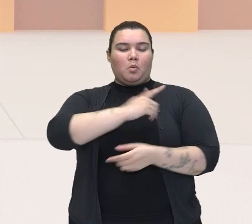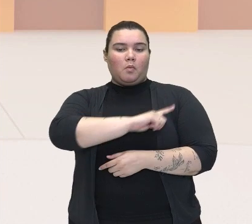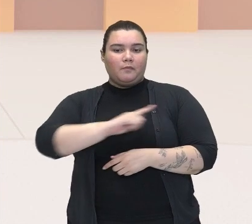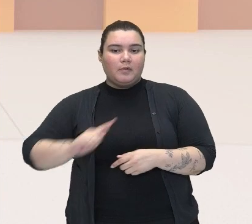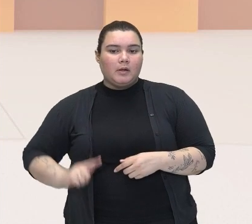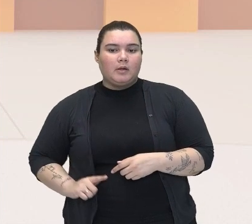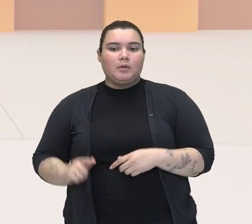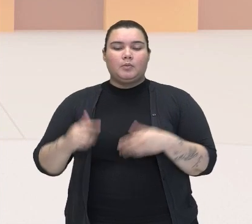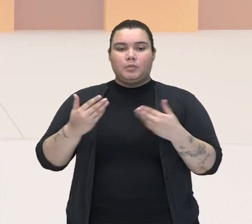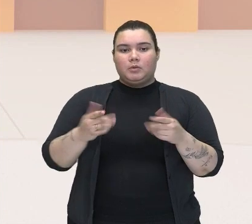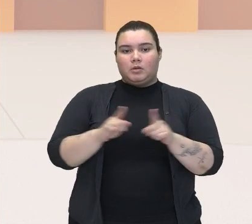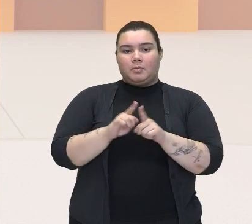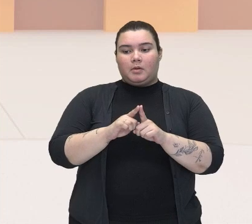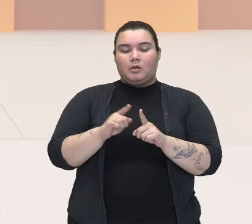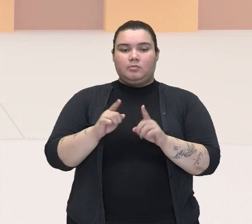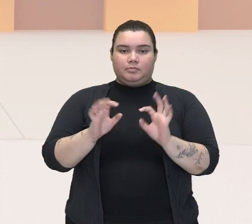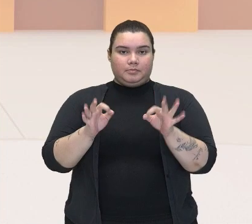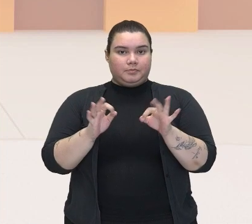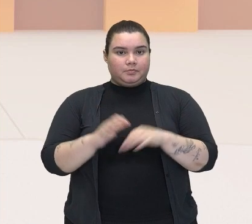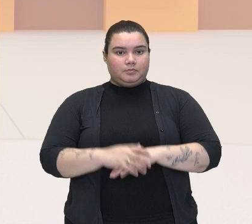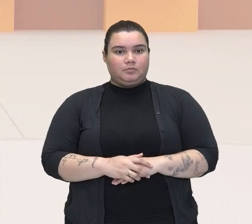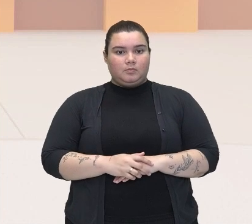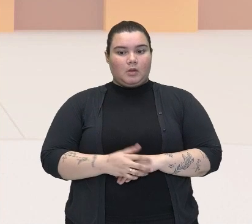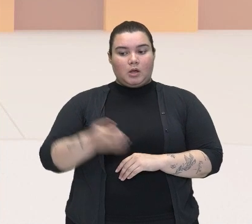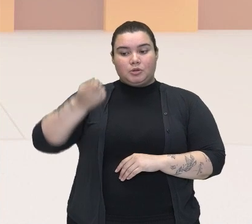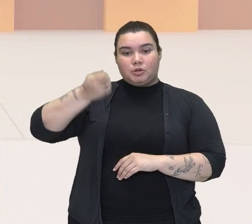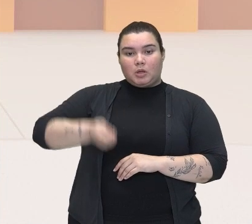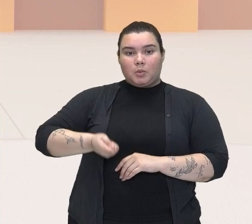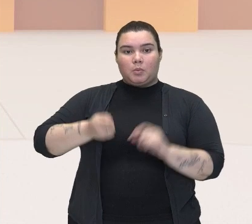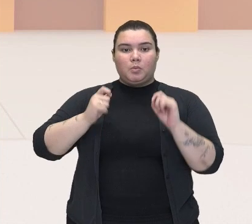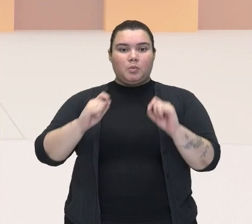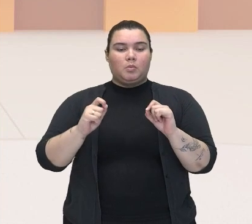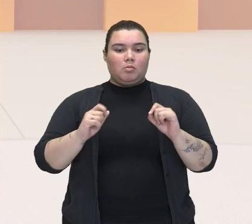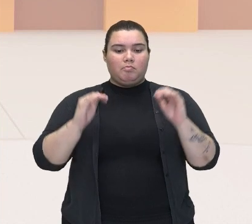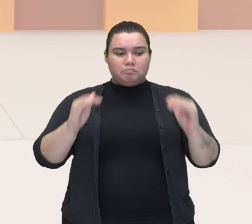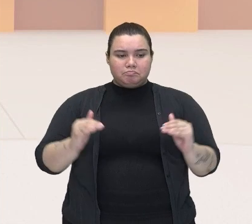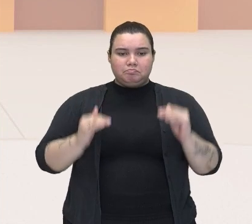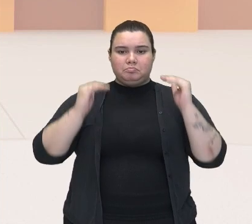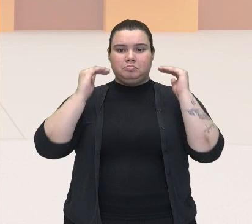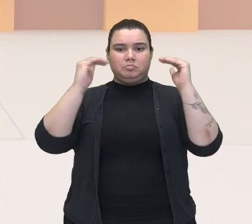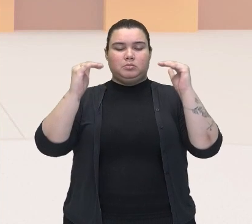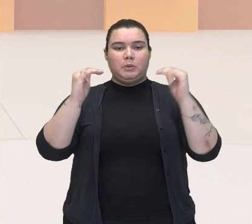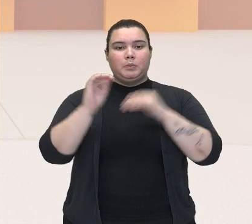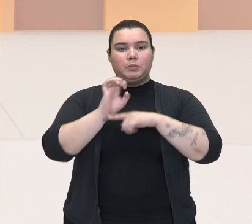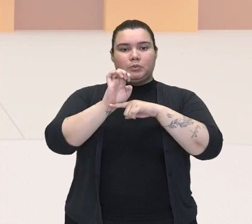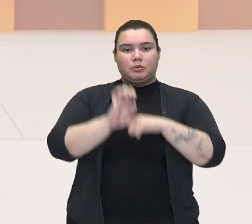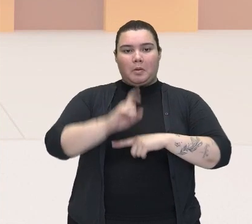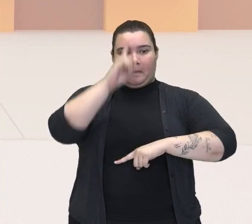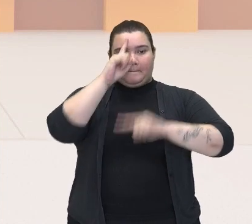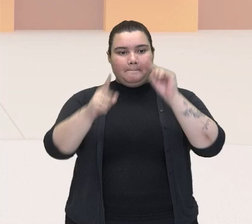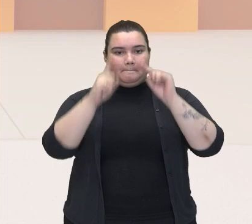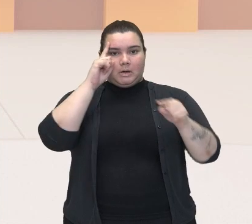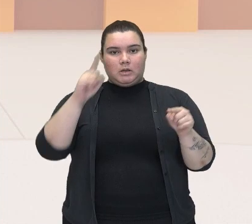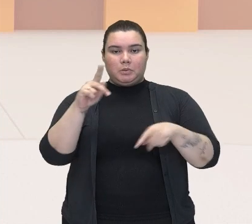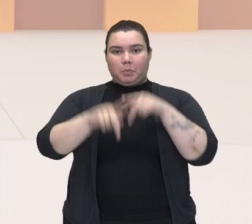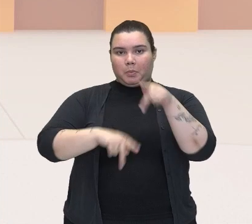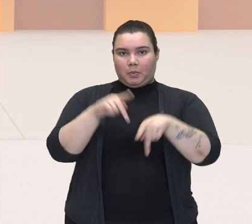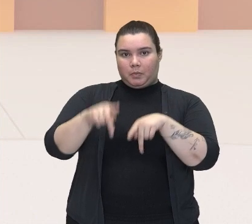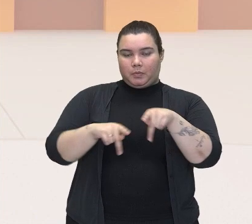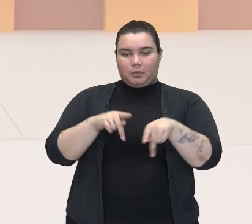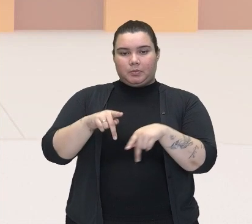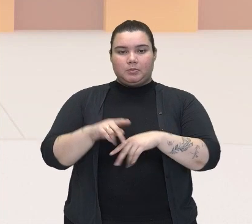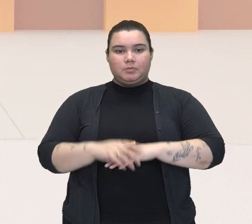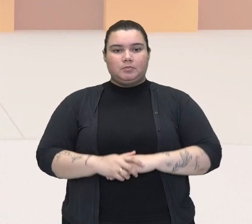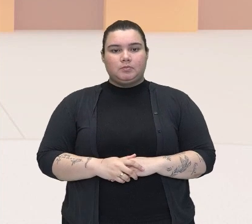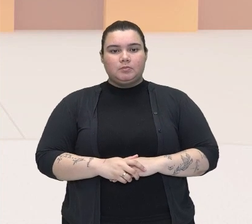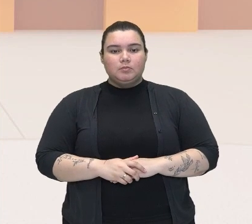governo. A ditadura, quando há o autoritarismo, né, do Estado sobre a população. E